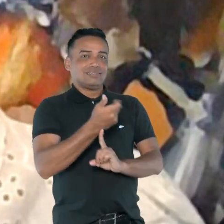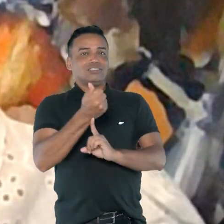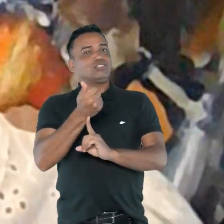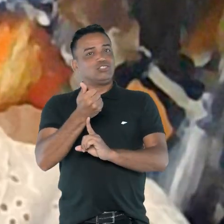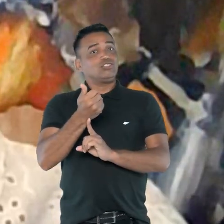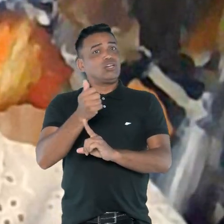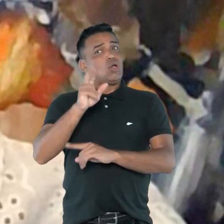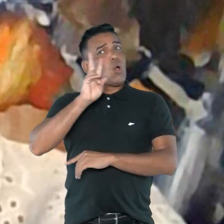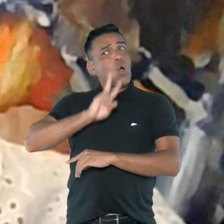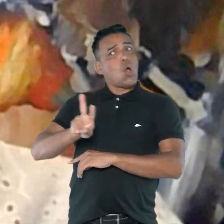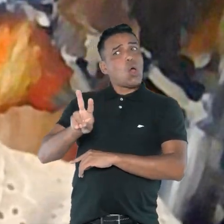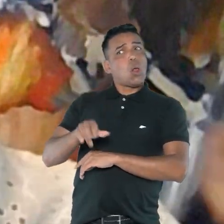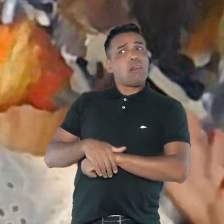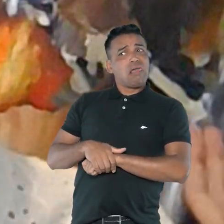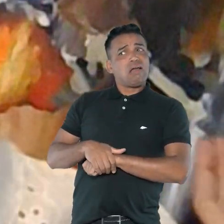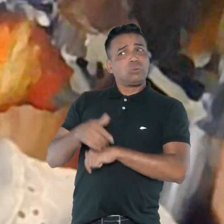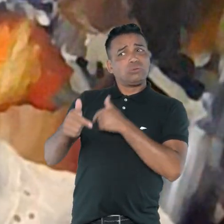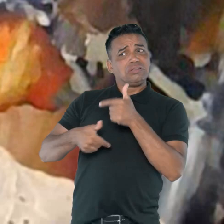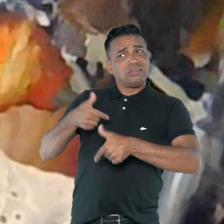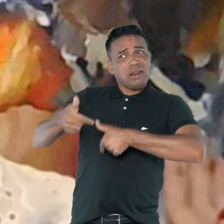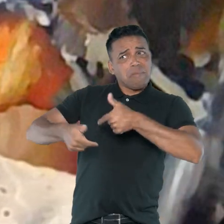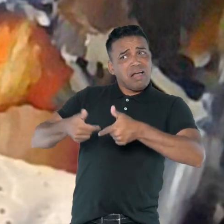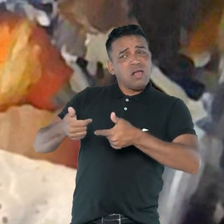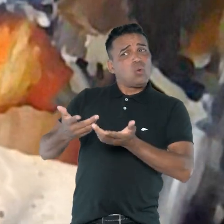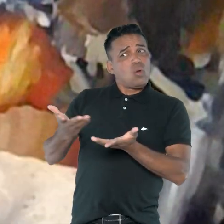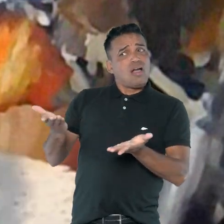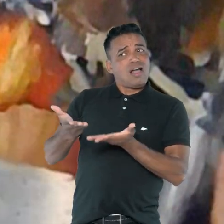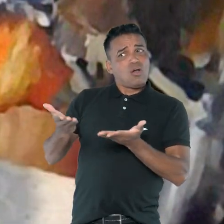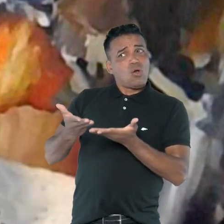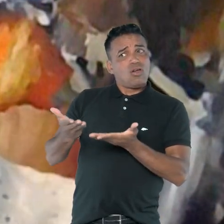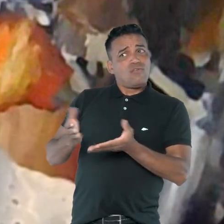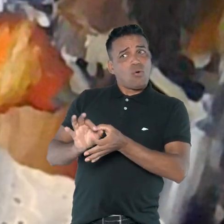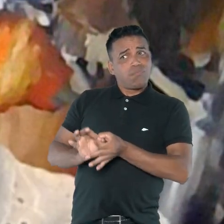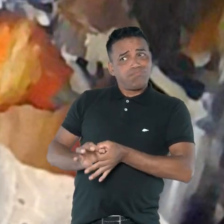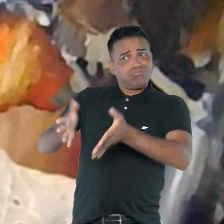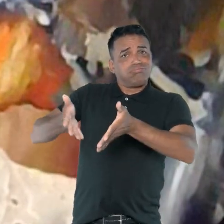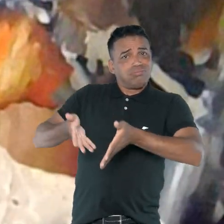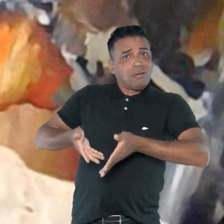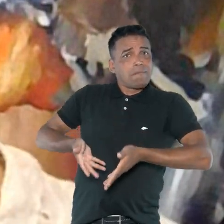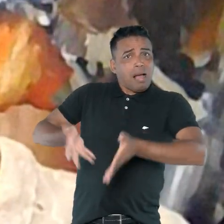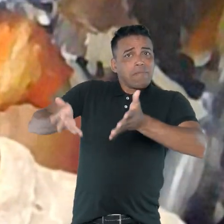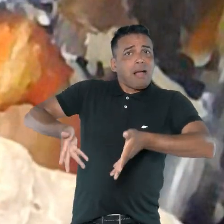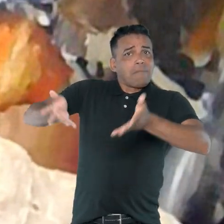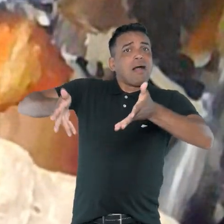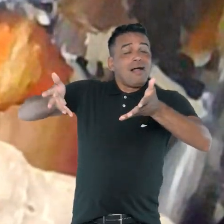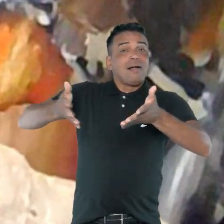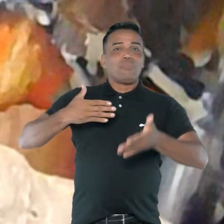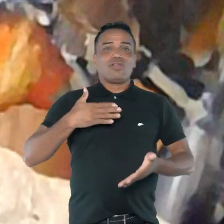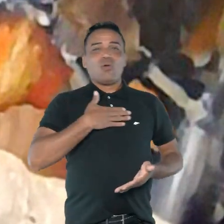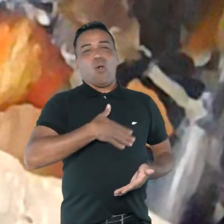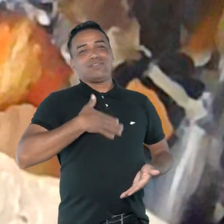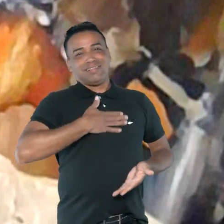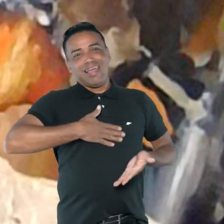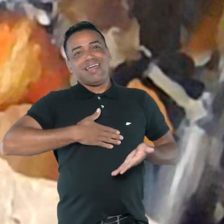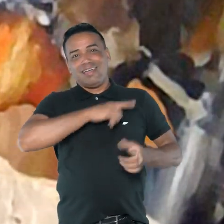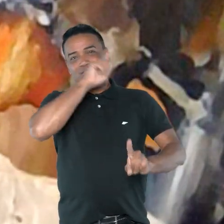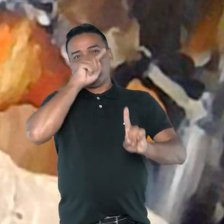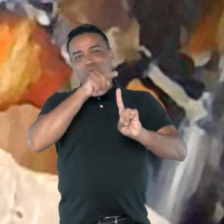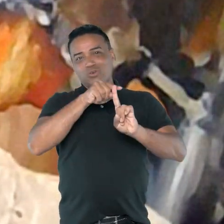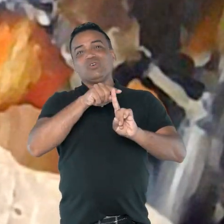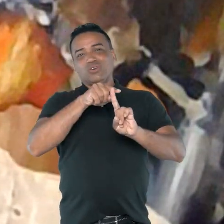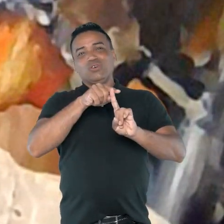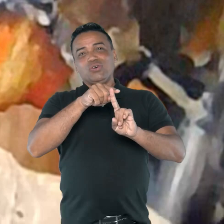que olha o trabalho e fala, olha, agora eu vou soltar esse trabalho porque eu gostei dele,